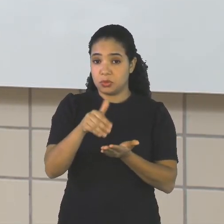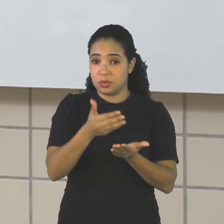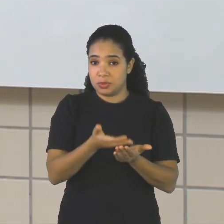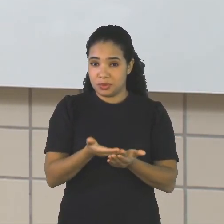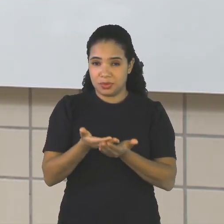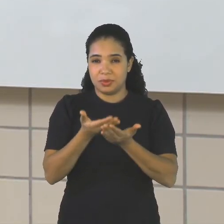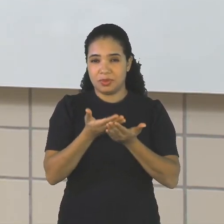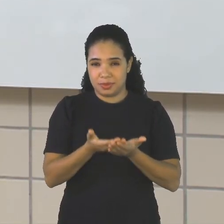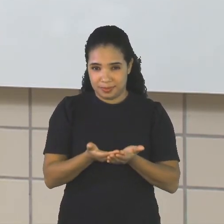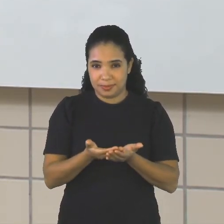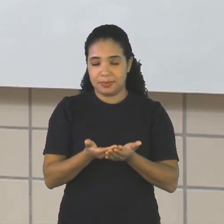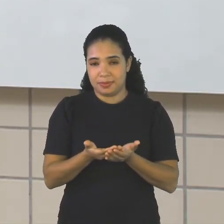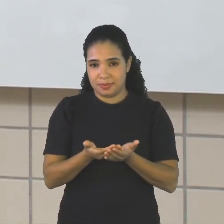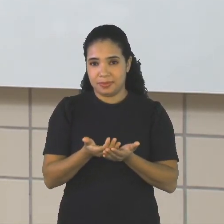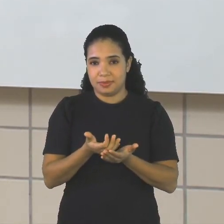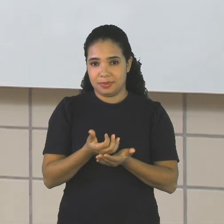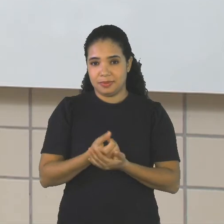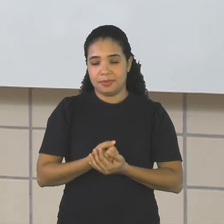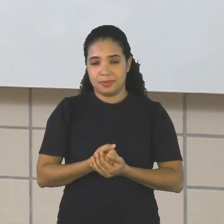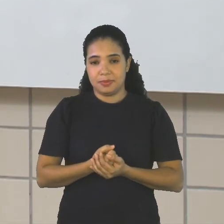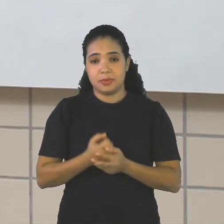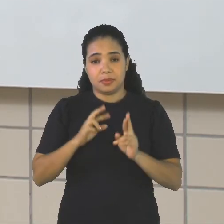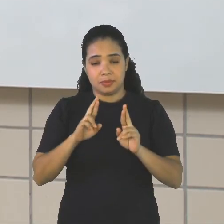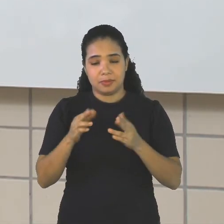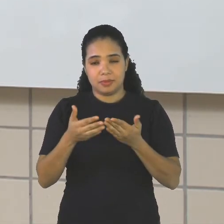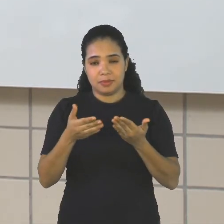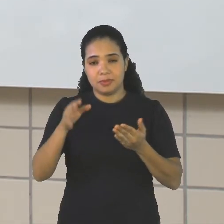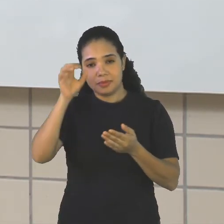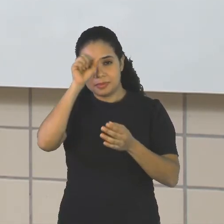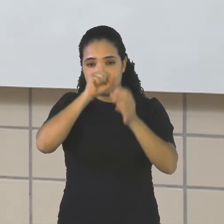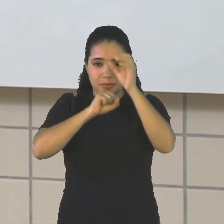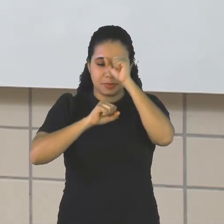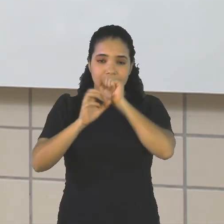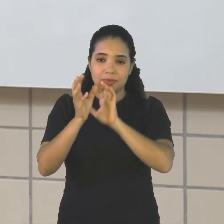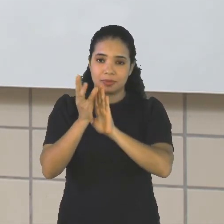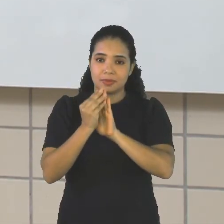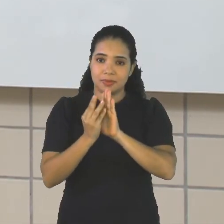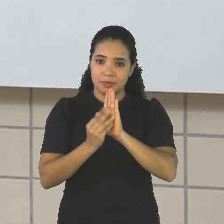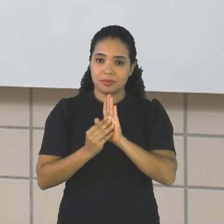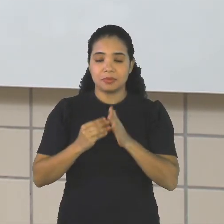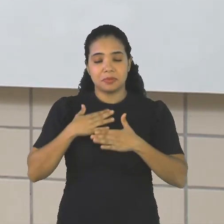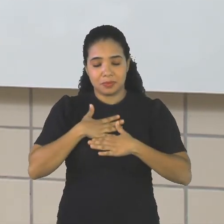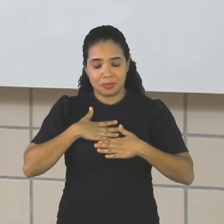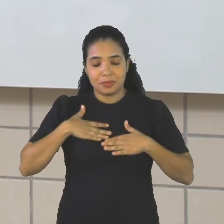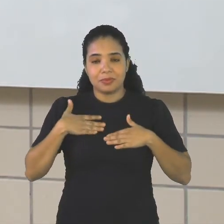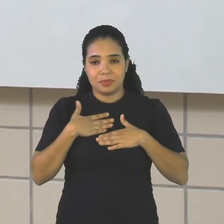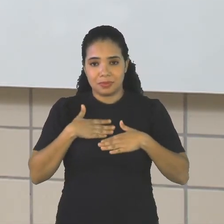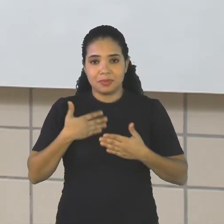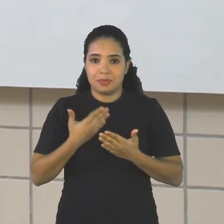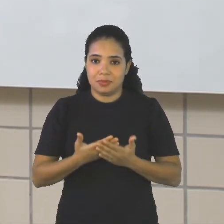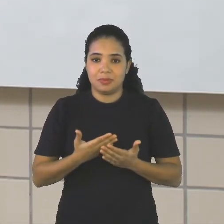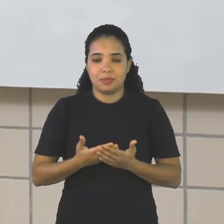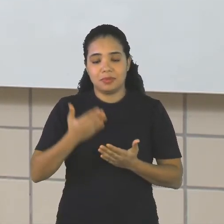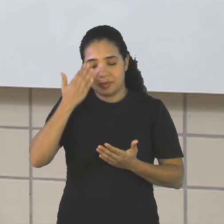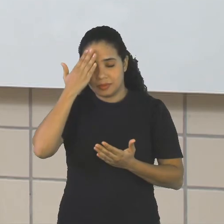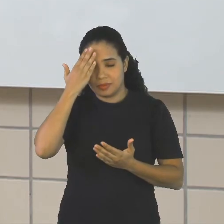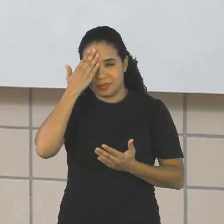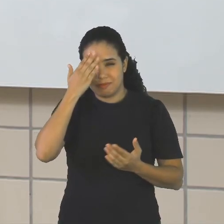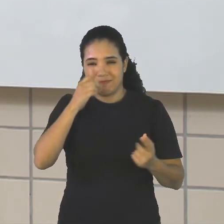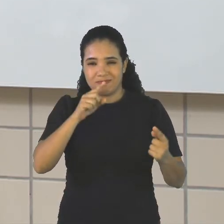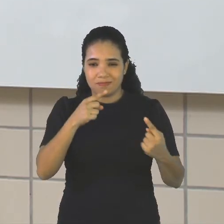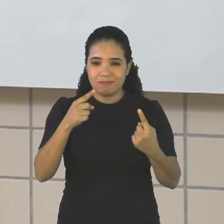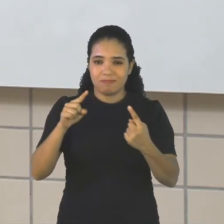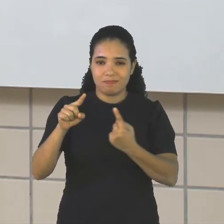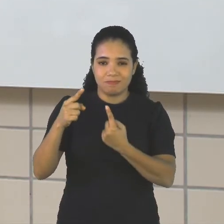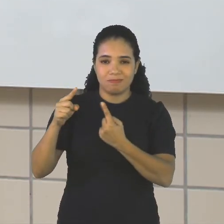letivo. Eu espero que vocês tenham aprendido, né? Tenham gostado das aulas. Apesar de todos os desafios que a gente